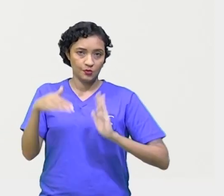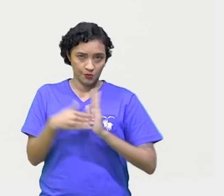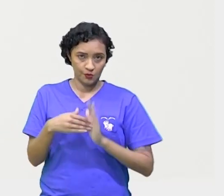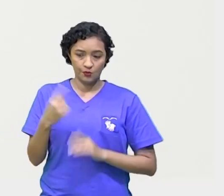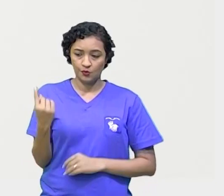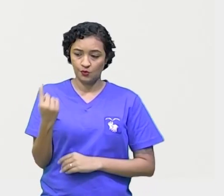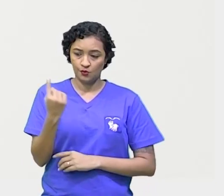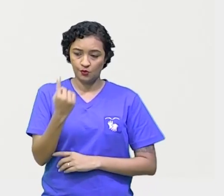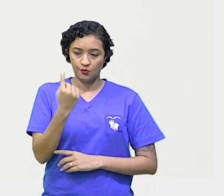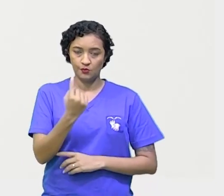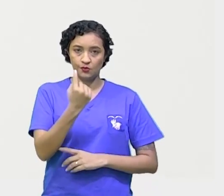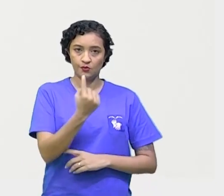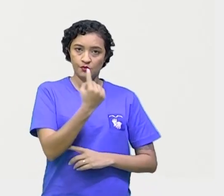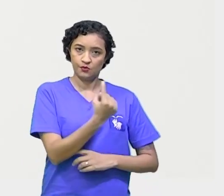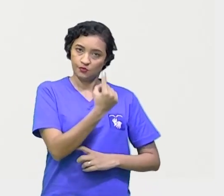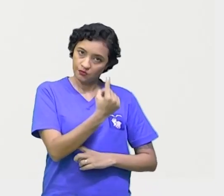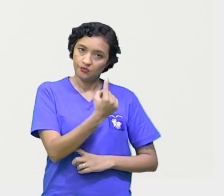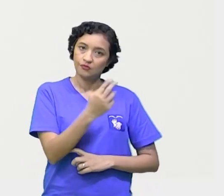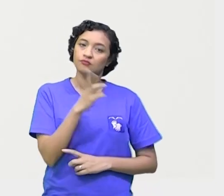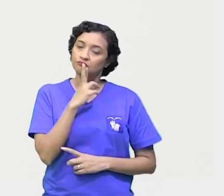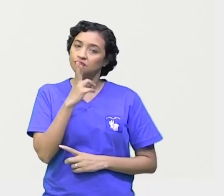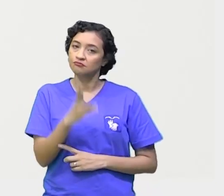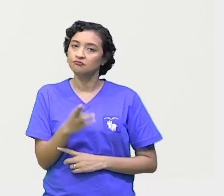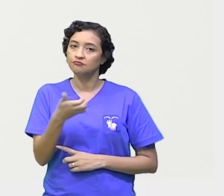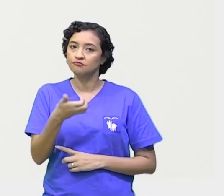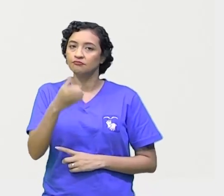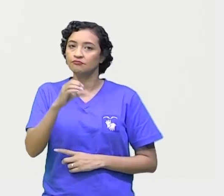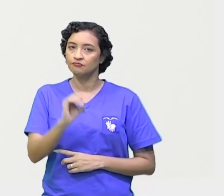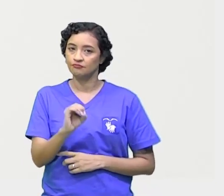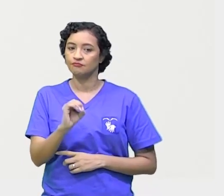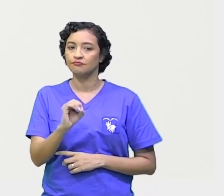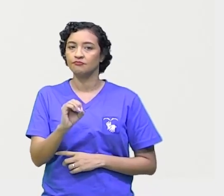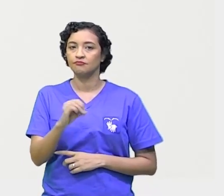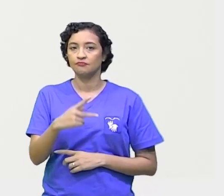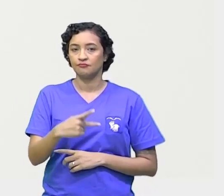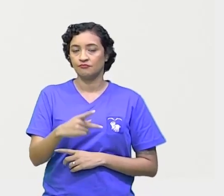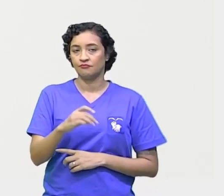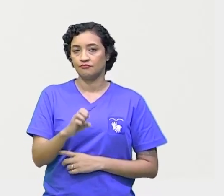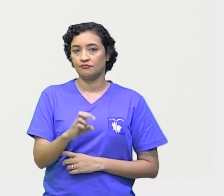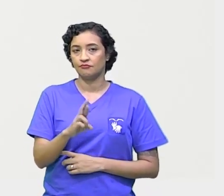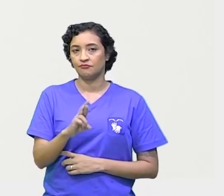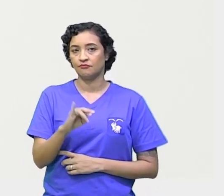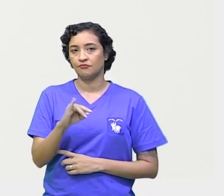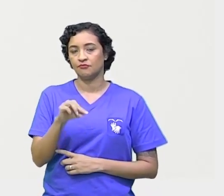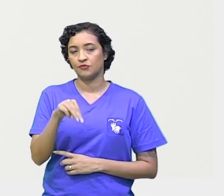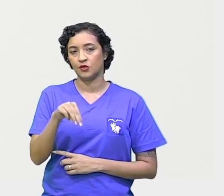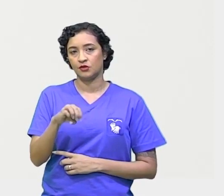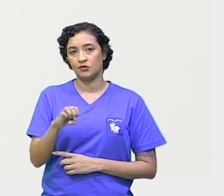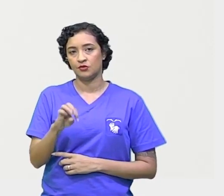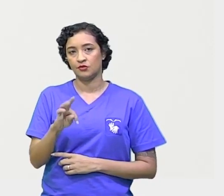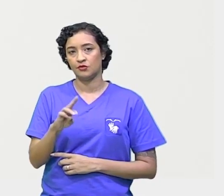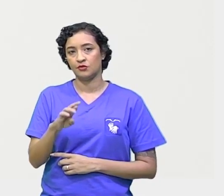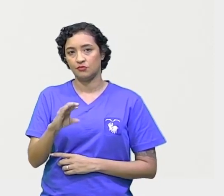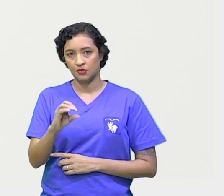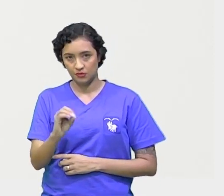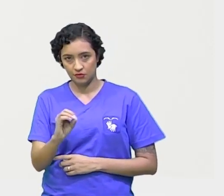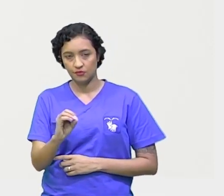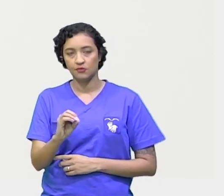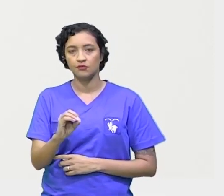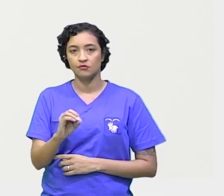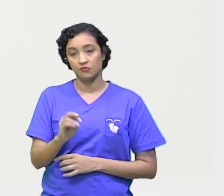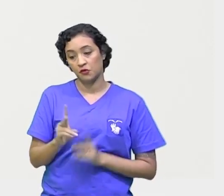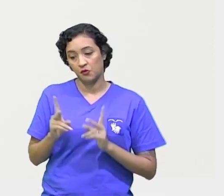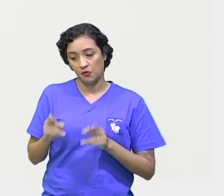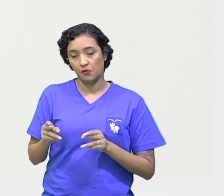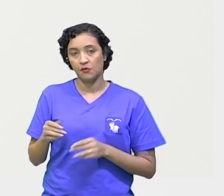ou se você poderia contar né olha aí ó 1 2 3 4 5 6